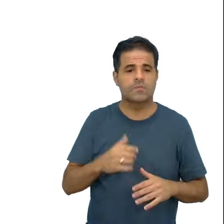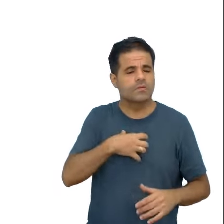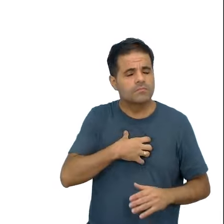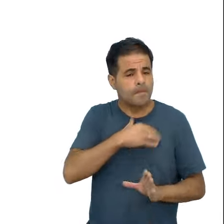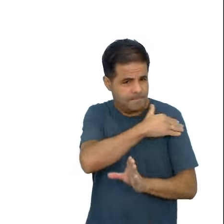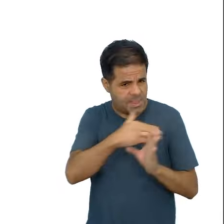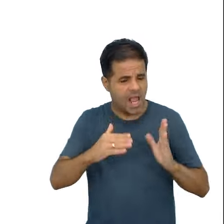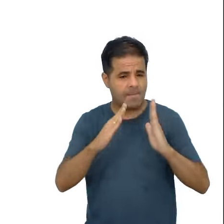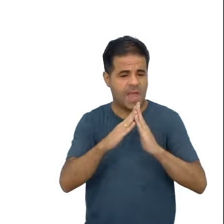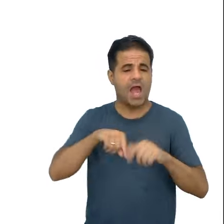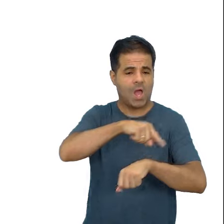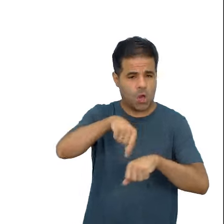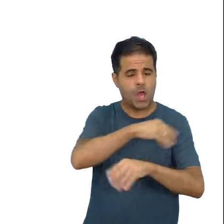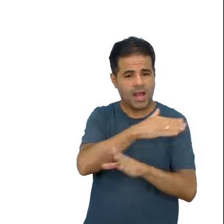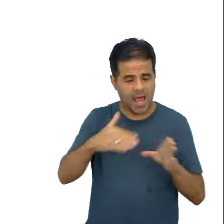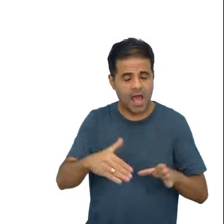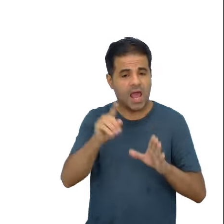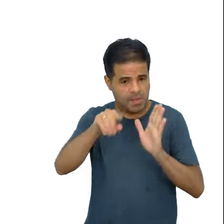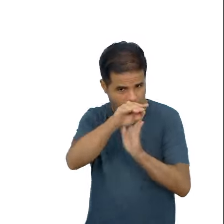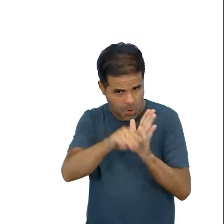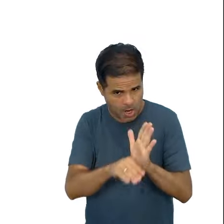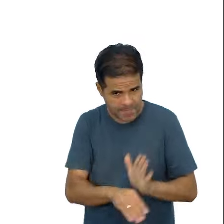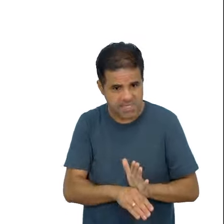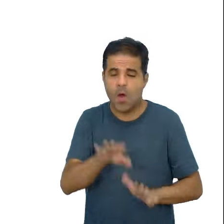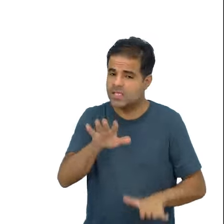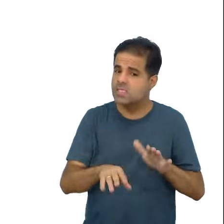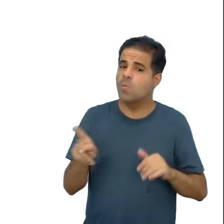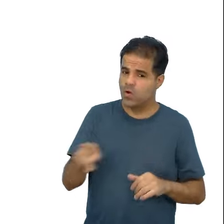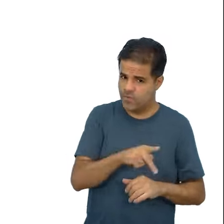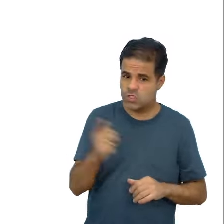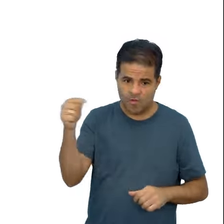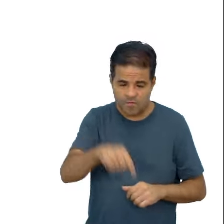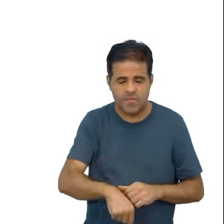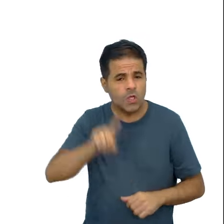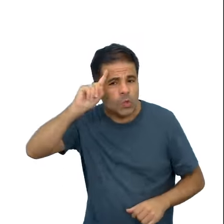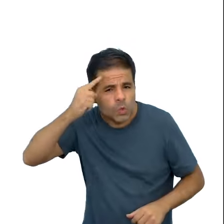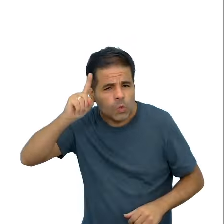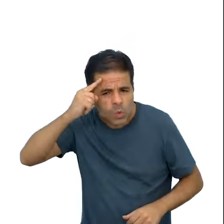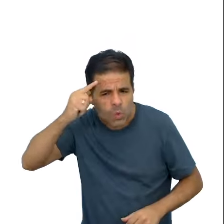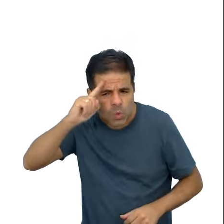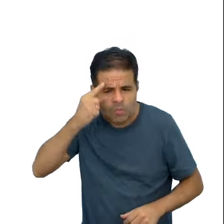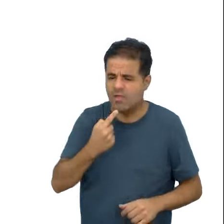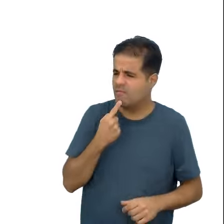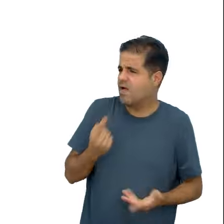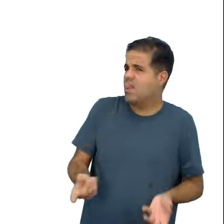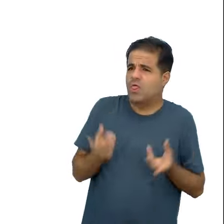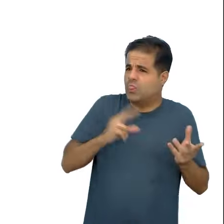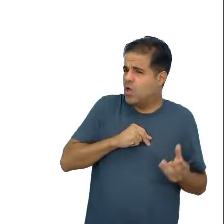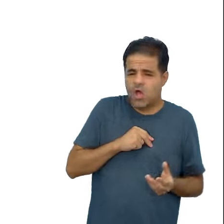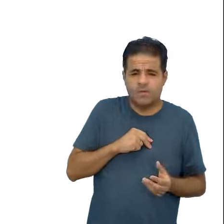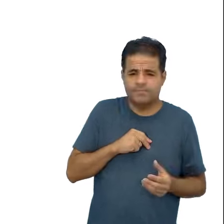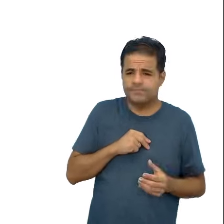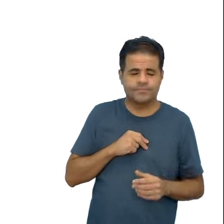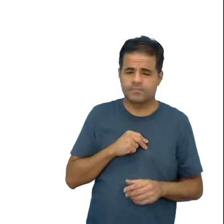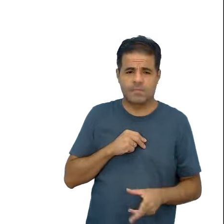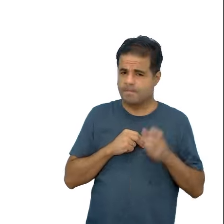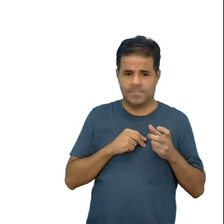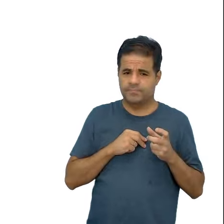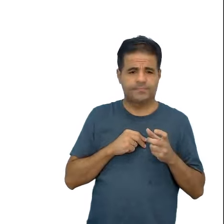da minha carga horária é para coordenação, às vezes os professores vêm com algumas dúvidas. Eles falam, nossa, eu percebi